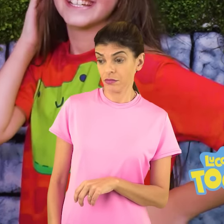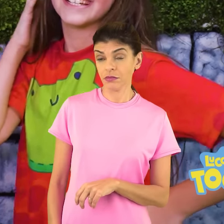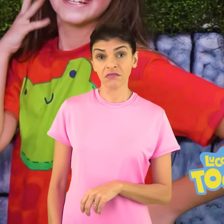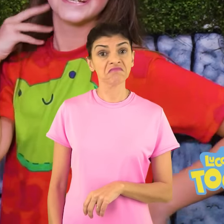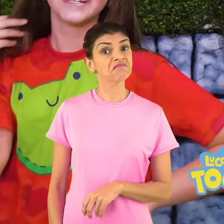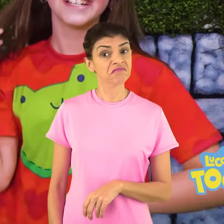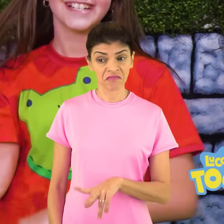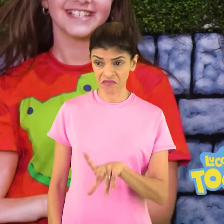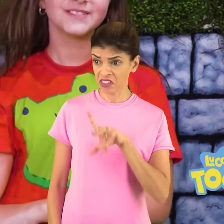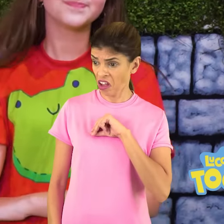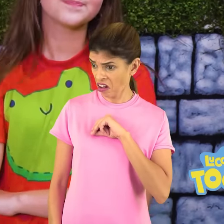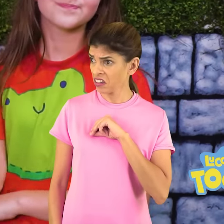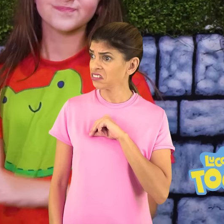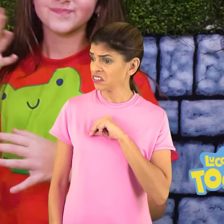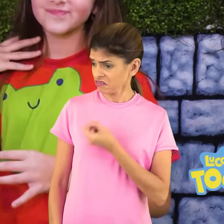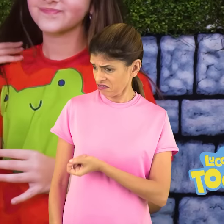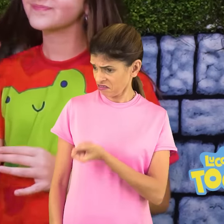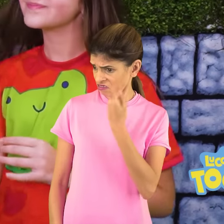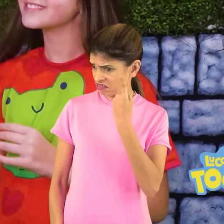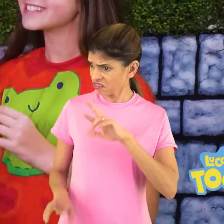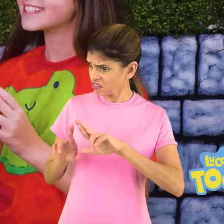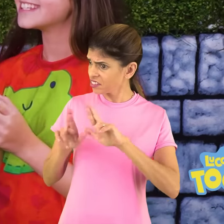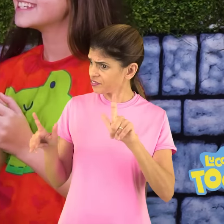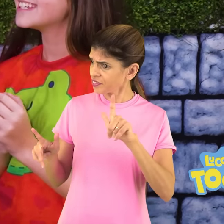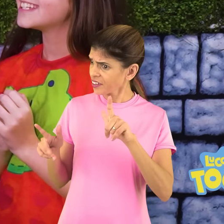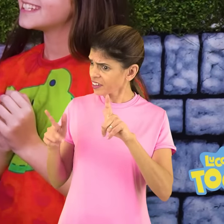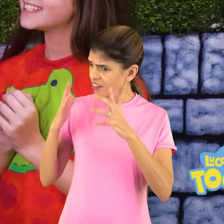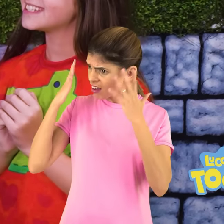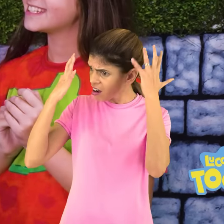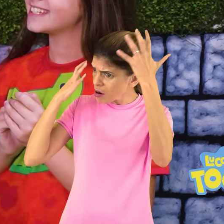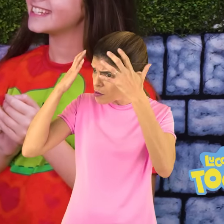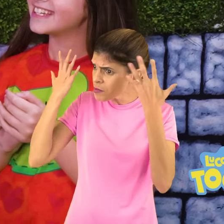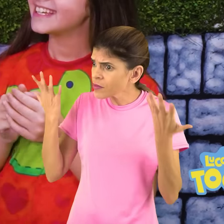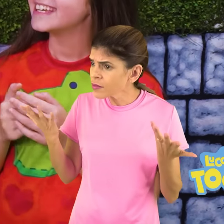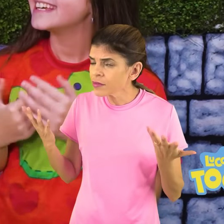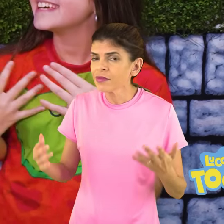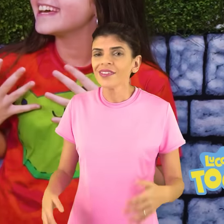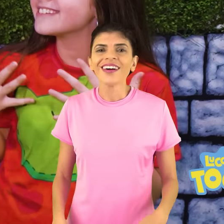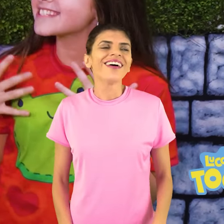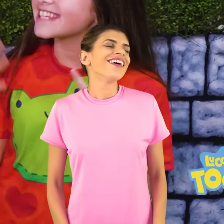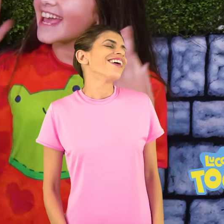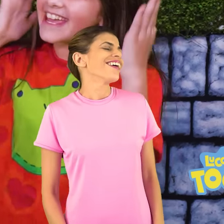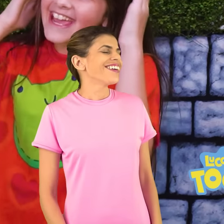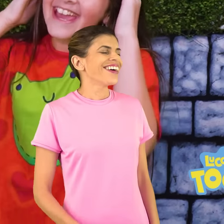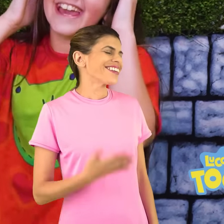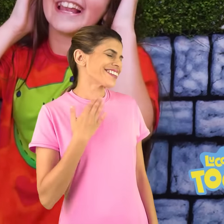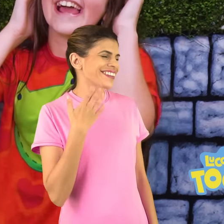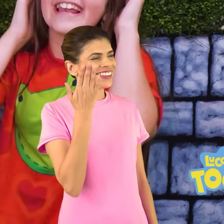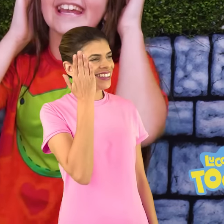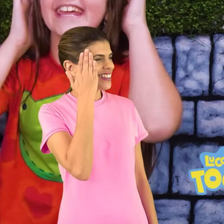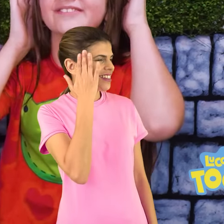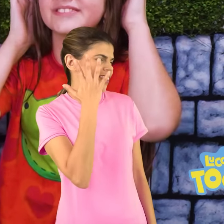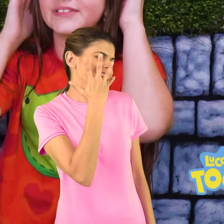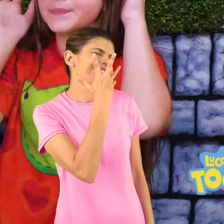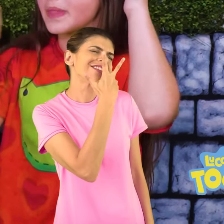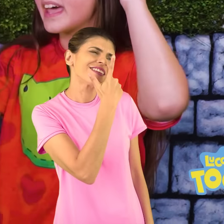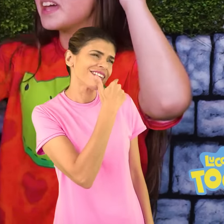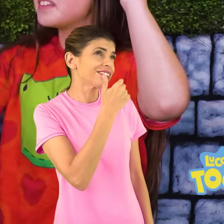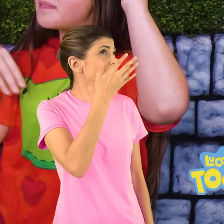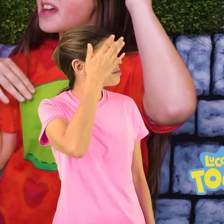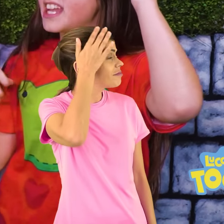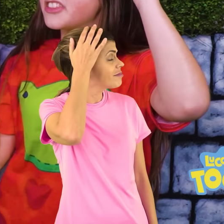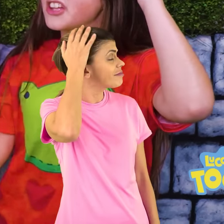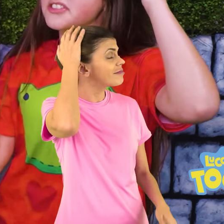Nossa, que cabelo diferente Eu sei, ele é lindo